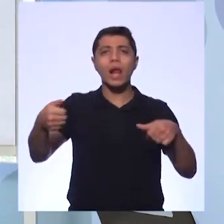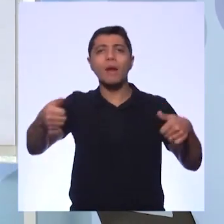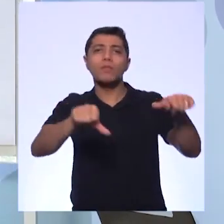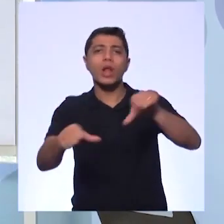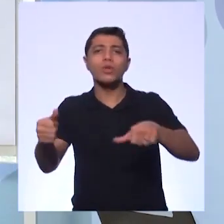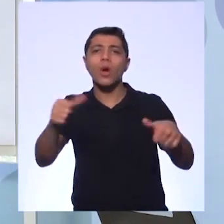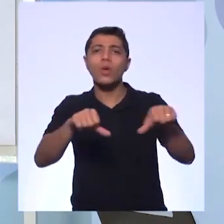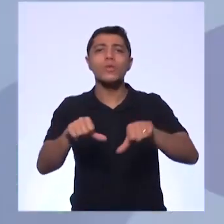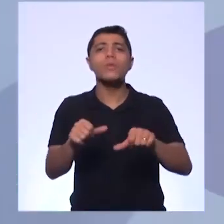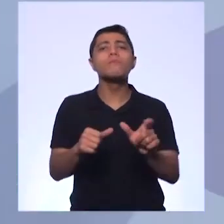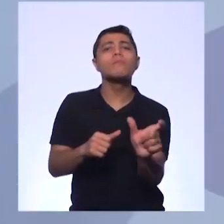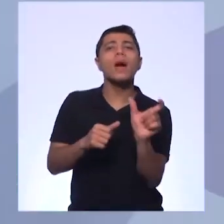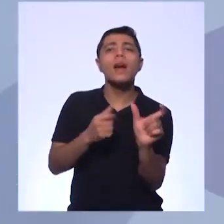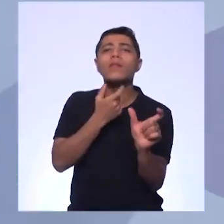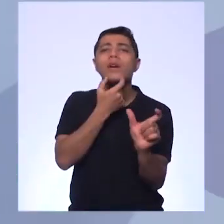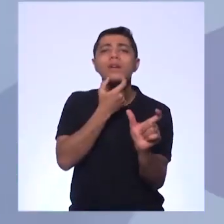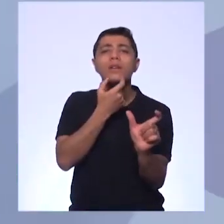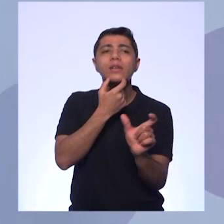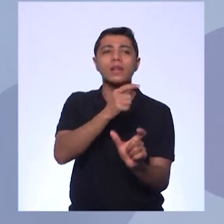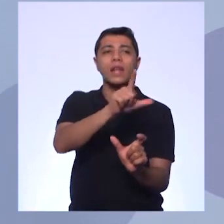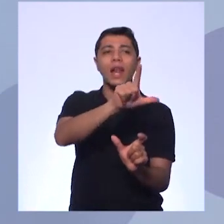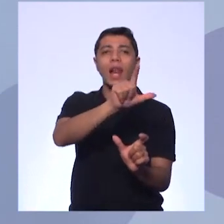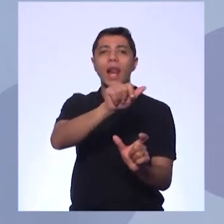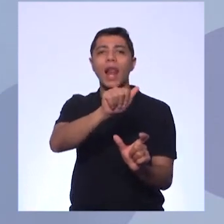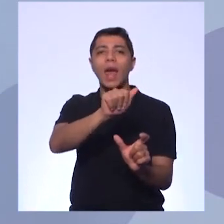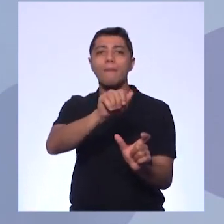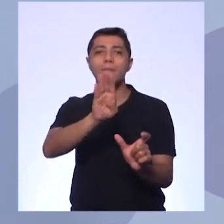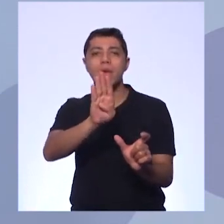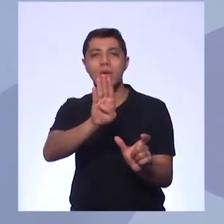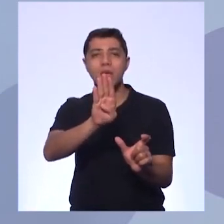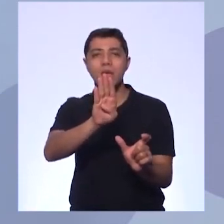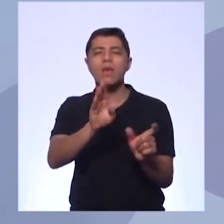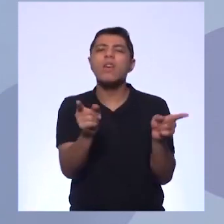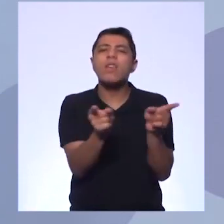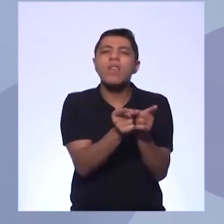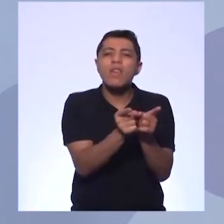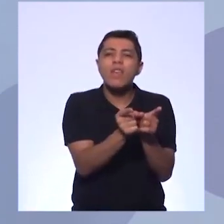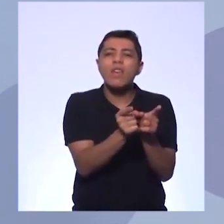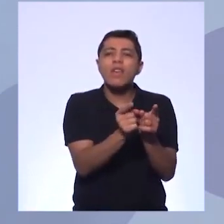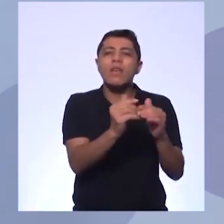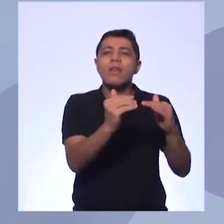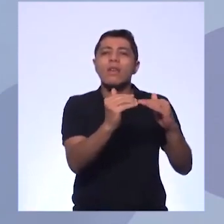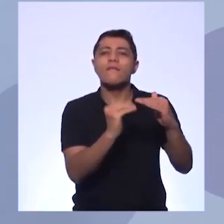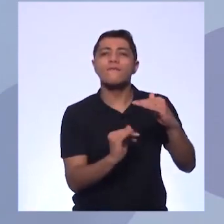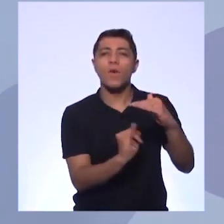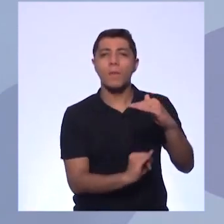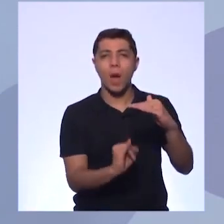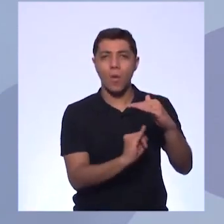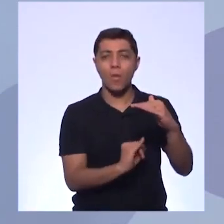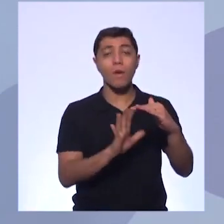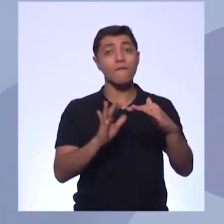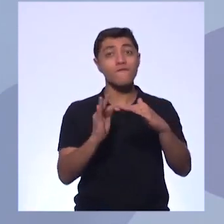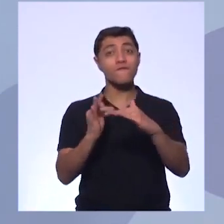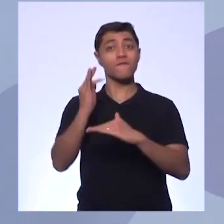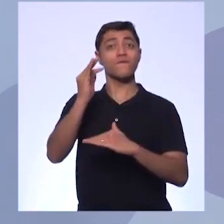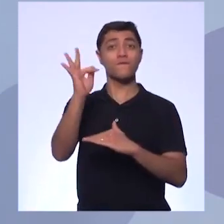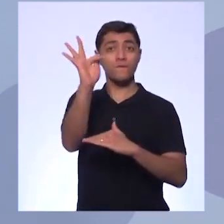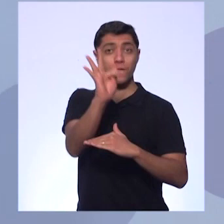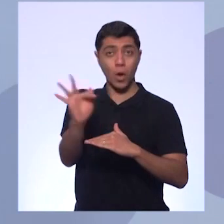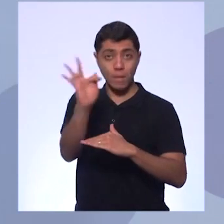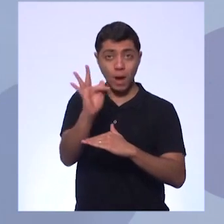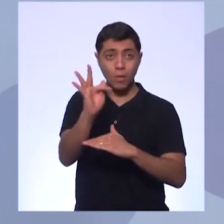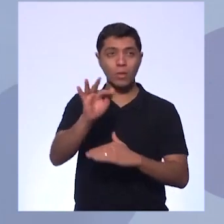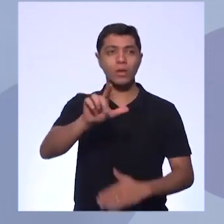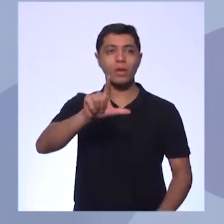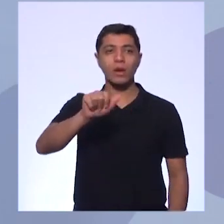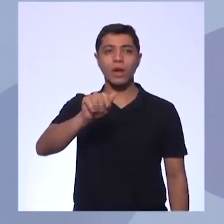né? Então, computer lab, science lab. Então, se você relaciona o tipo, primeiro você fala o tipo, depois você fala qual é, você fala o